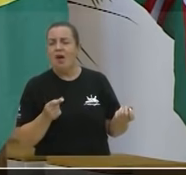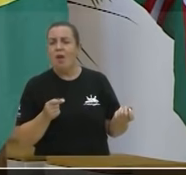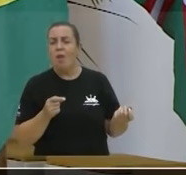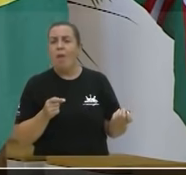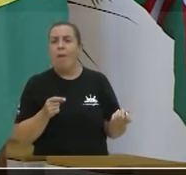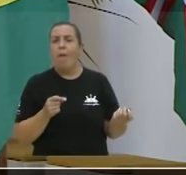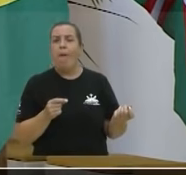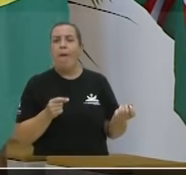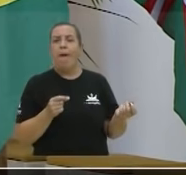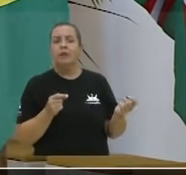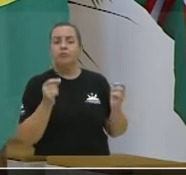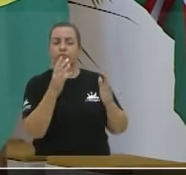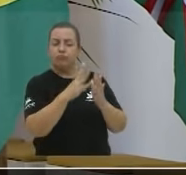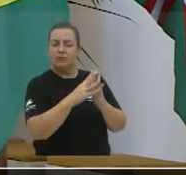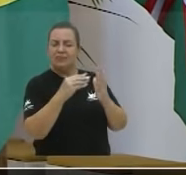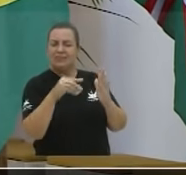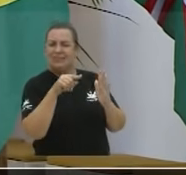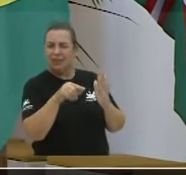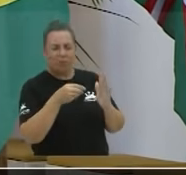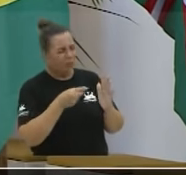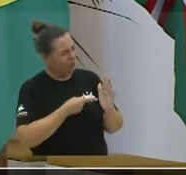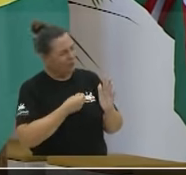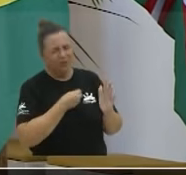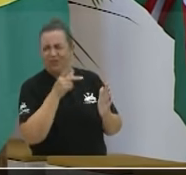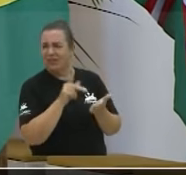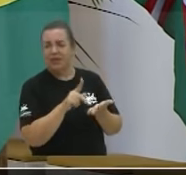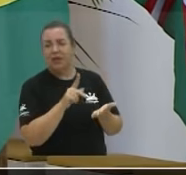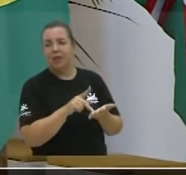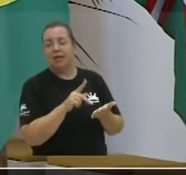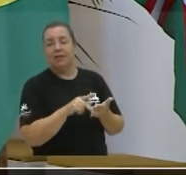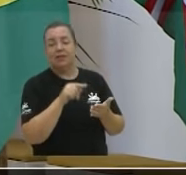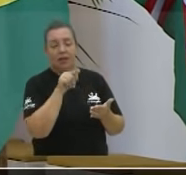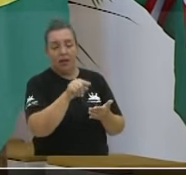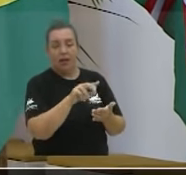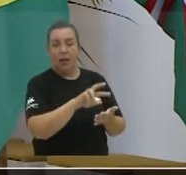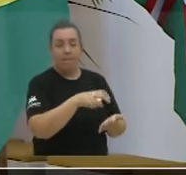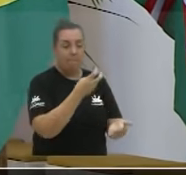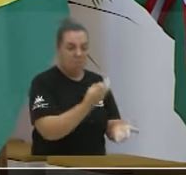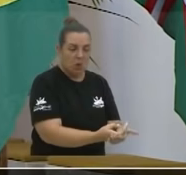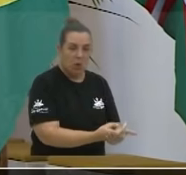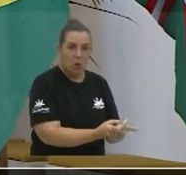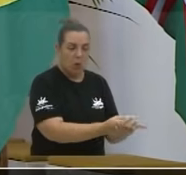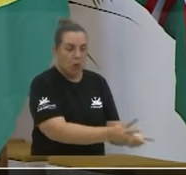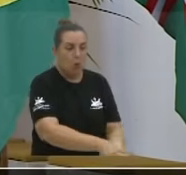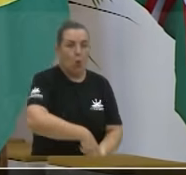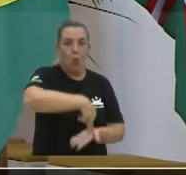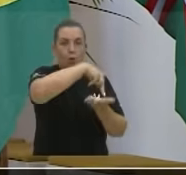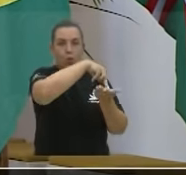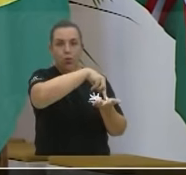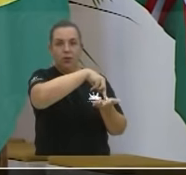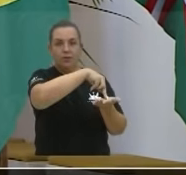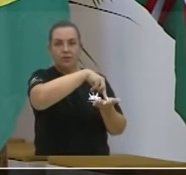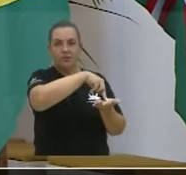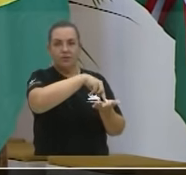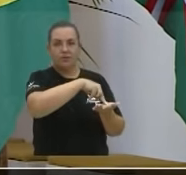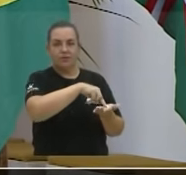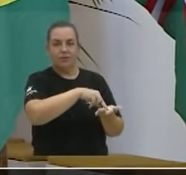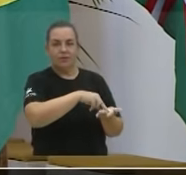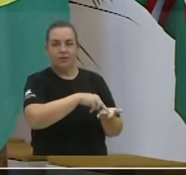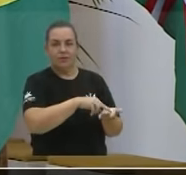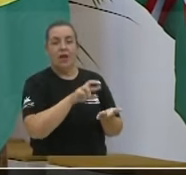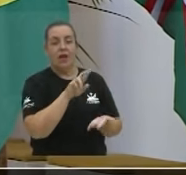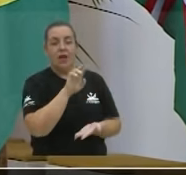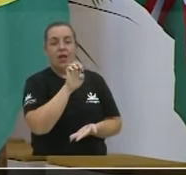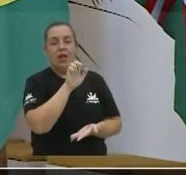o exemplo vivo. Vivo, literalmente, estava morto e foi reanimado.